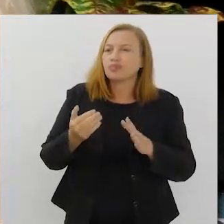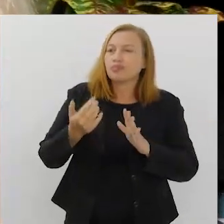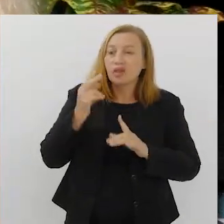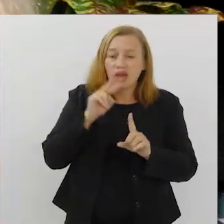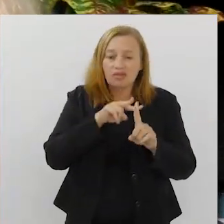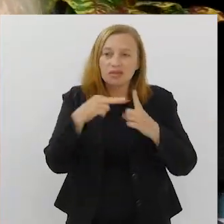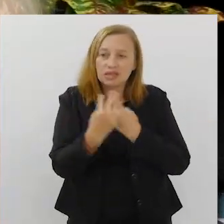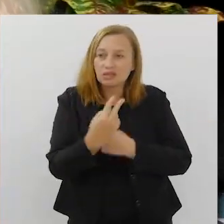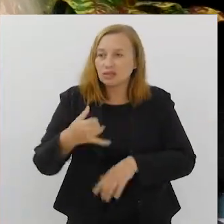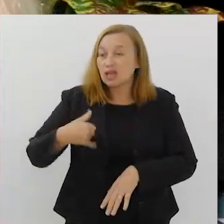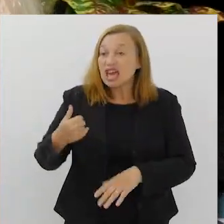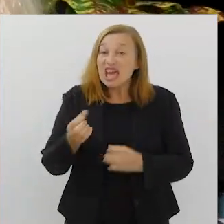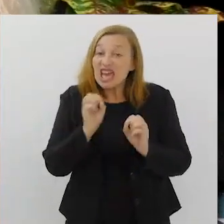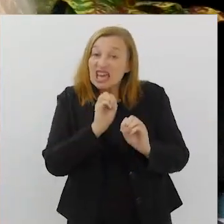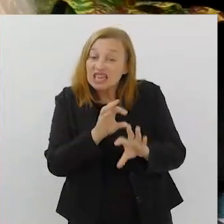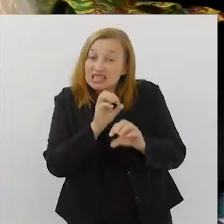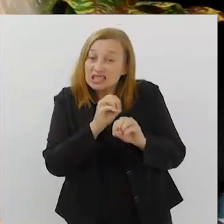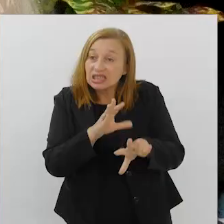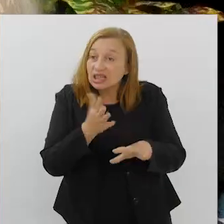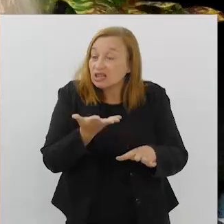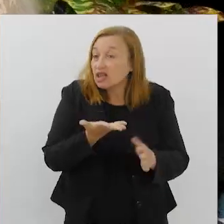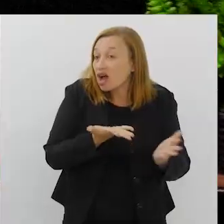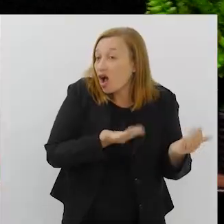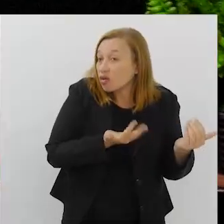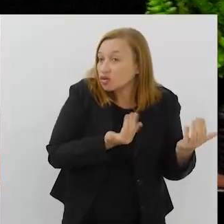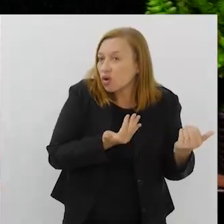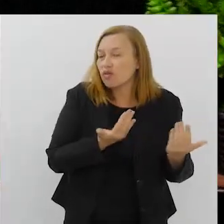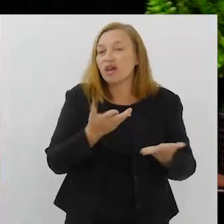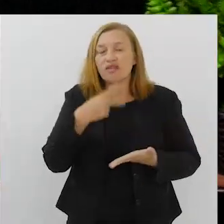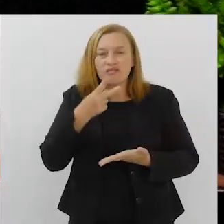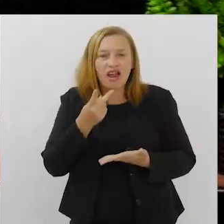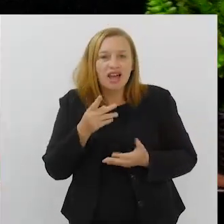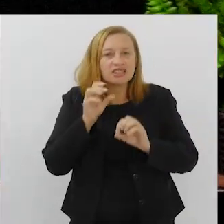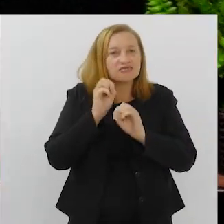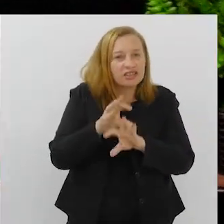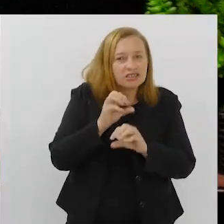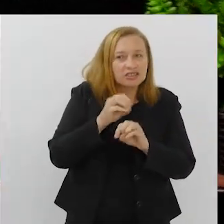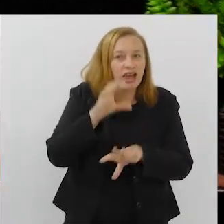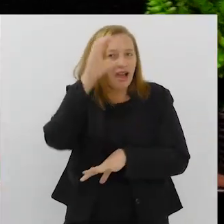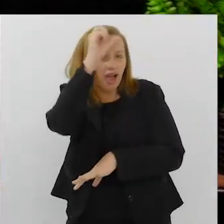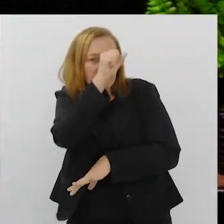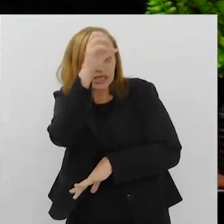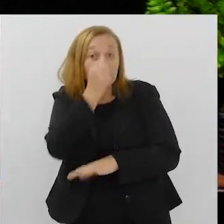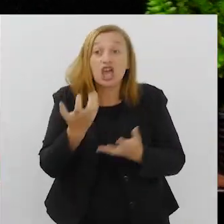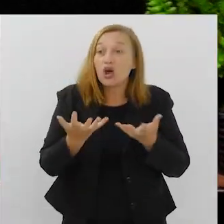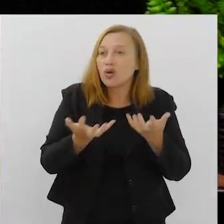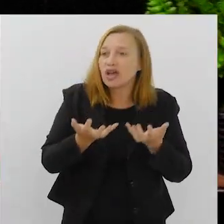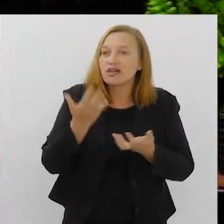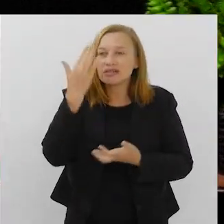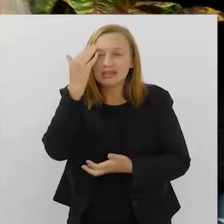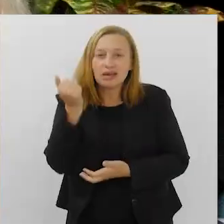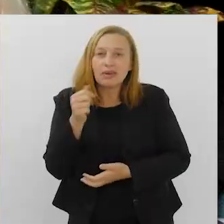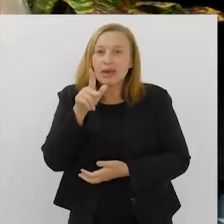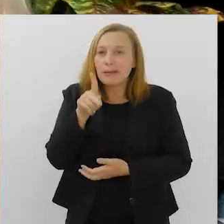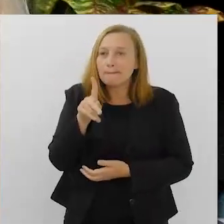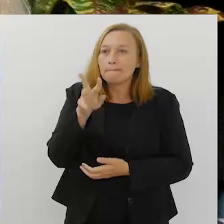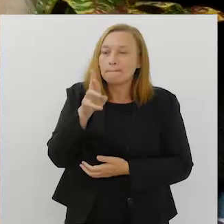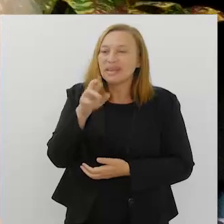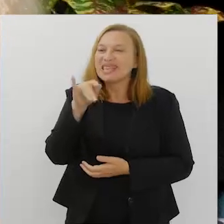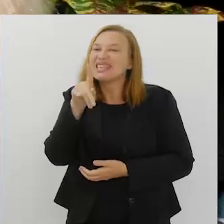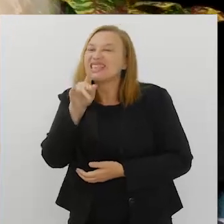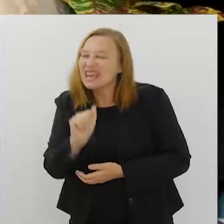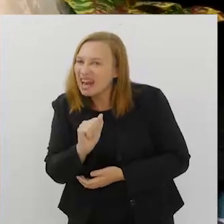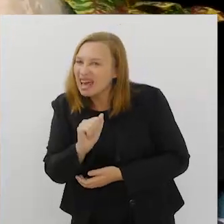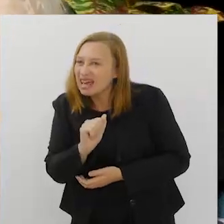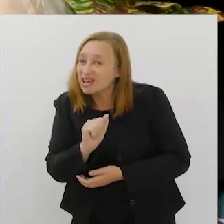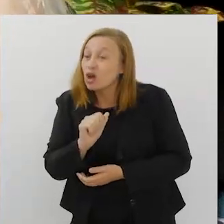né? Você está ensinando ao jovem. E falar de ensinar e aprender, eu quero saber a